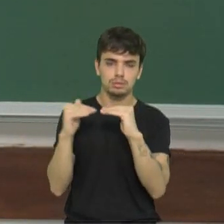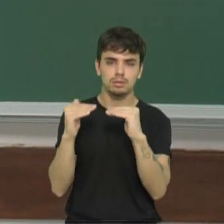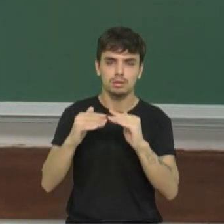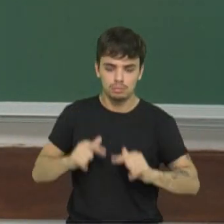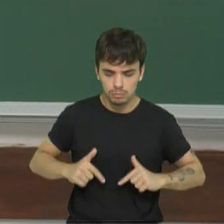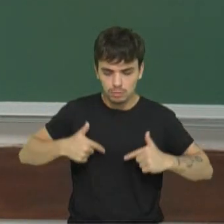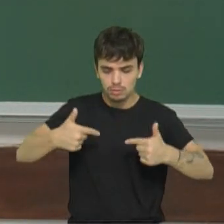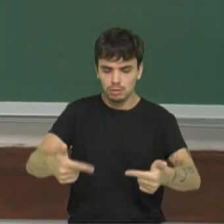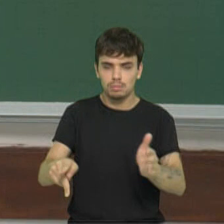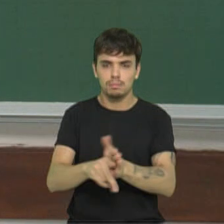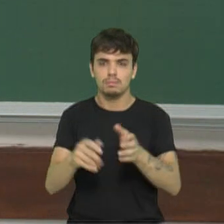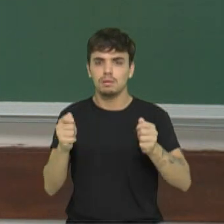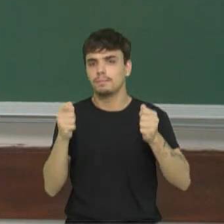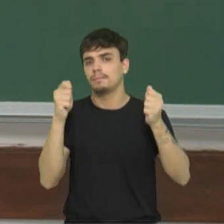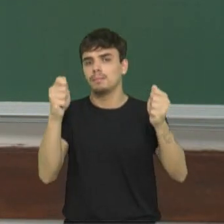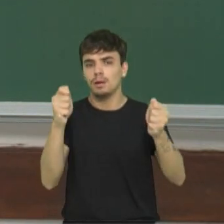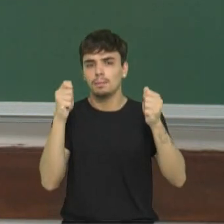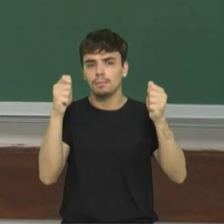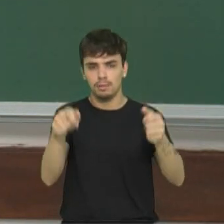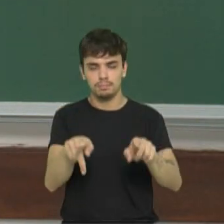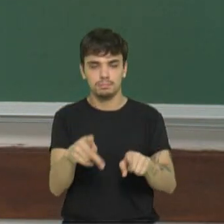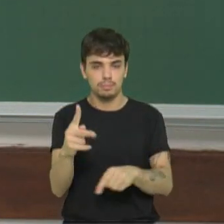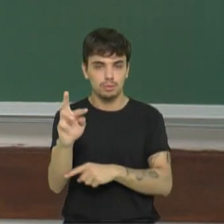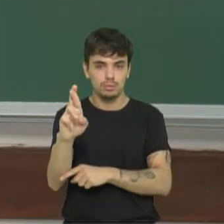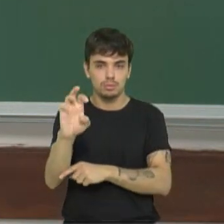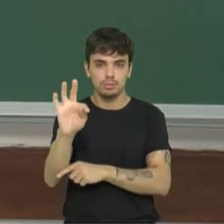de protesto, né? De